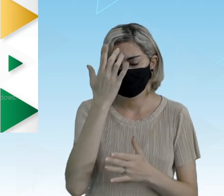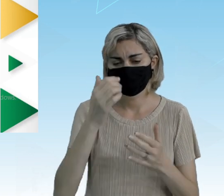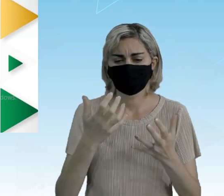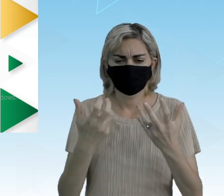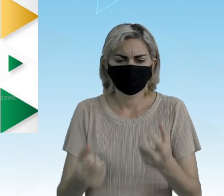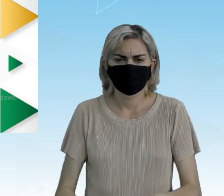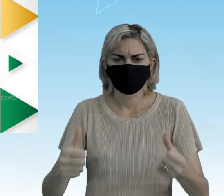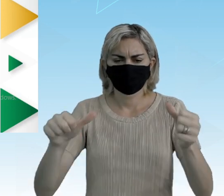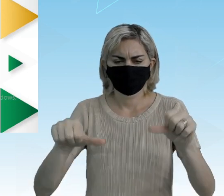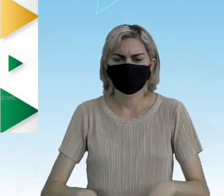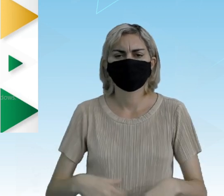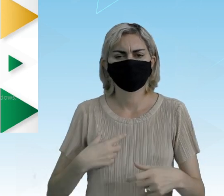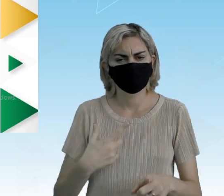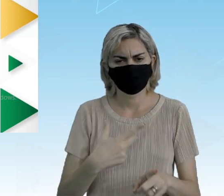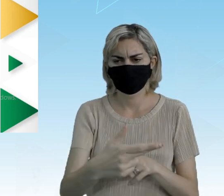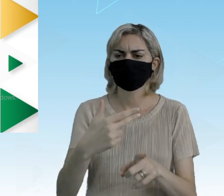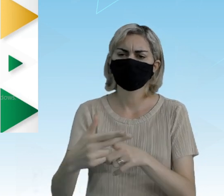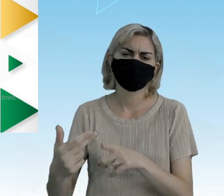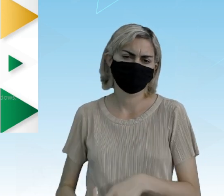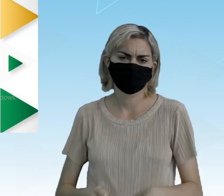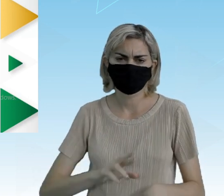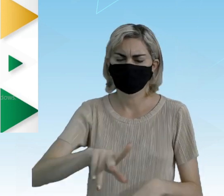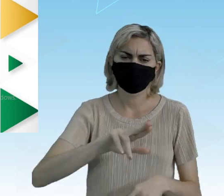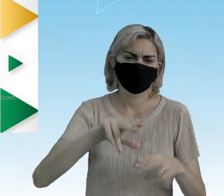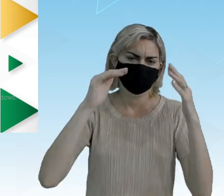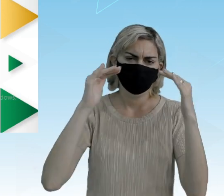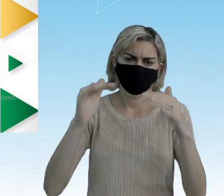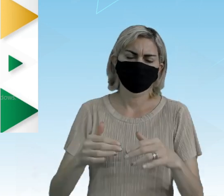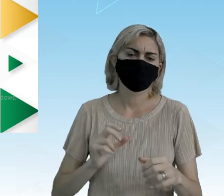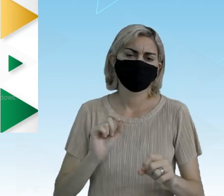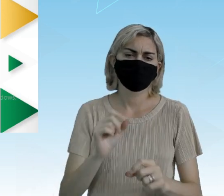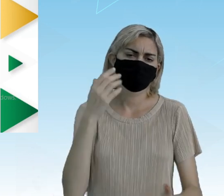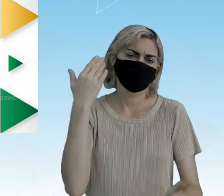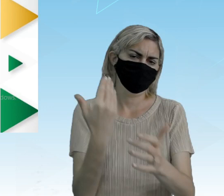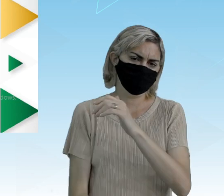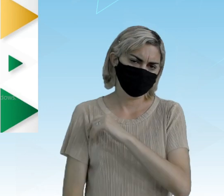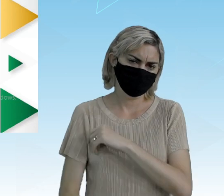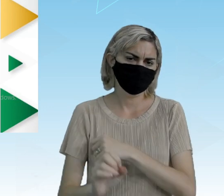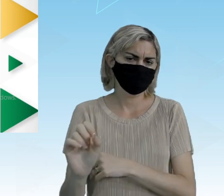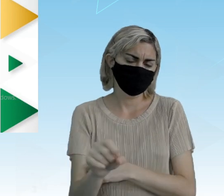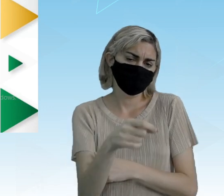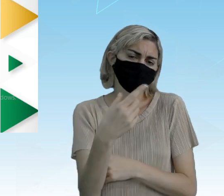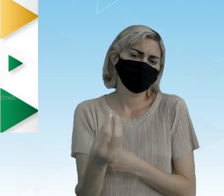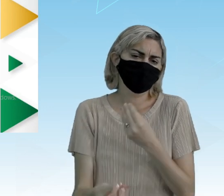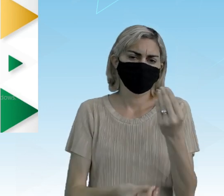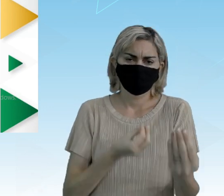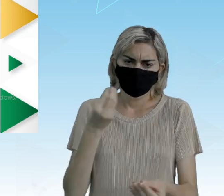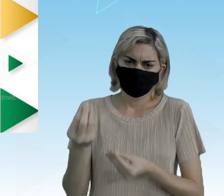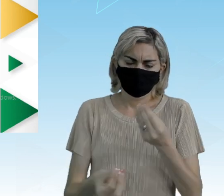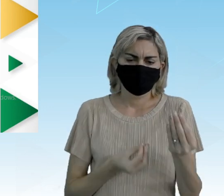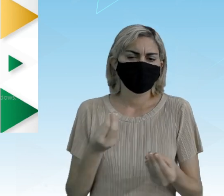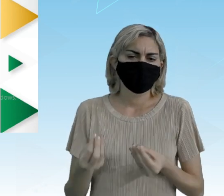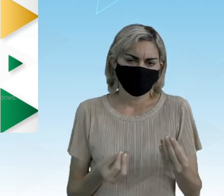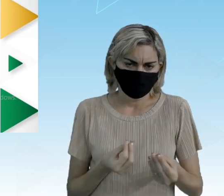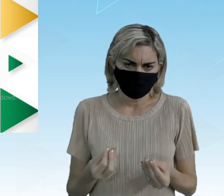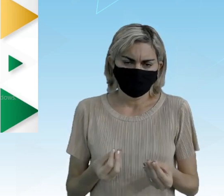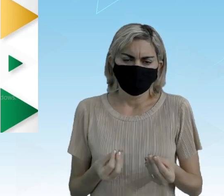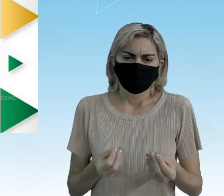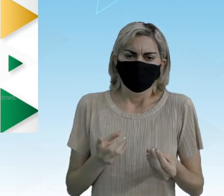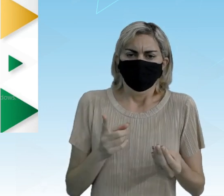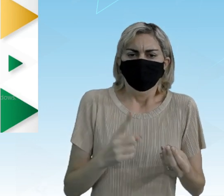derrota e, no caso da vitória, não desrespeitar quem perdeu. Ou seja, como assim, professora?